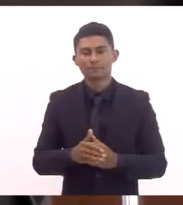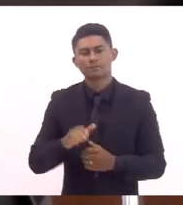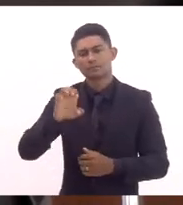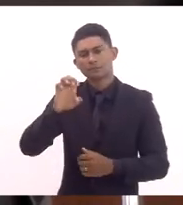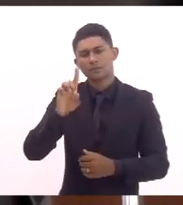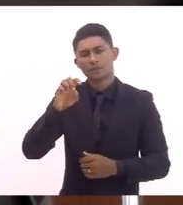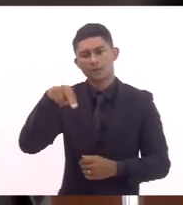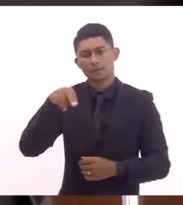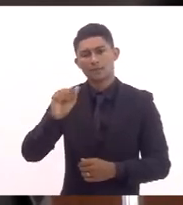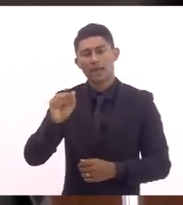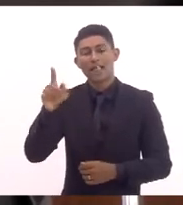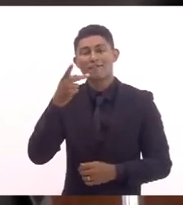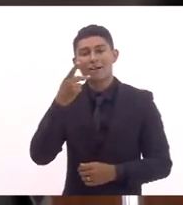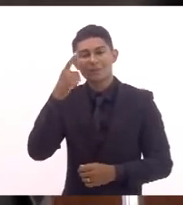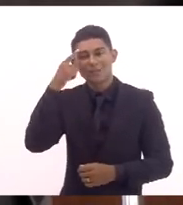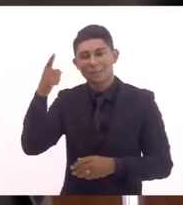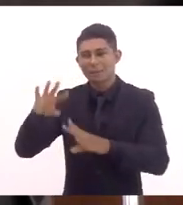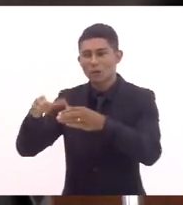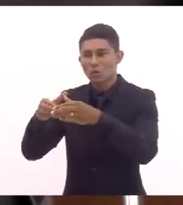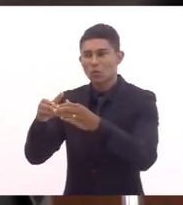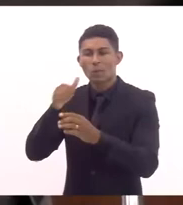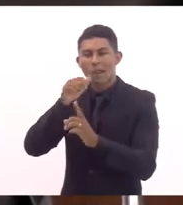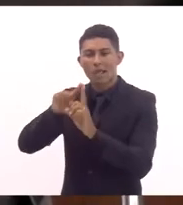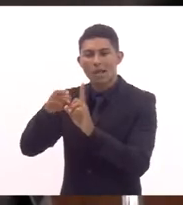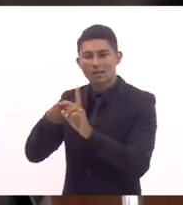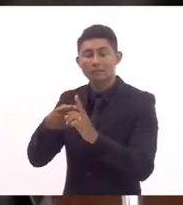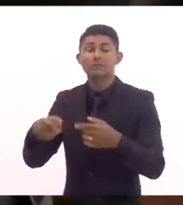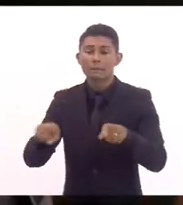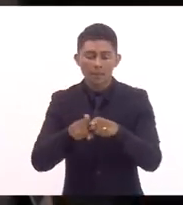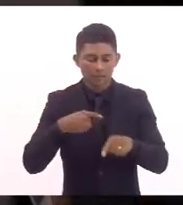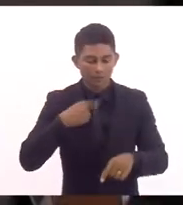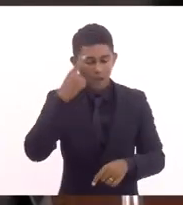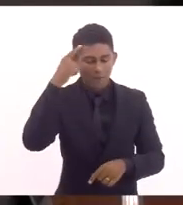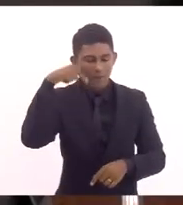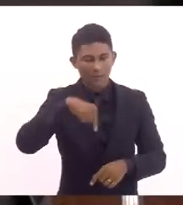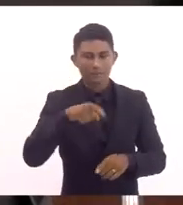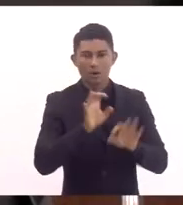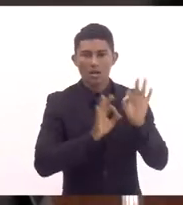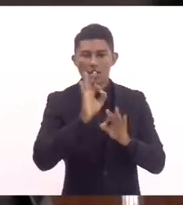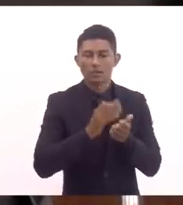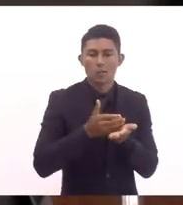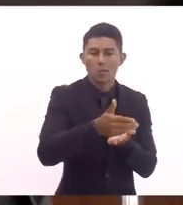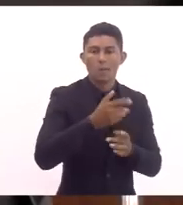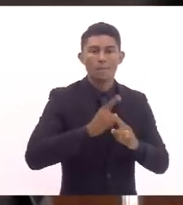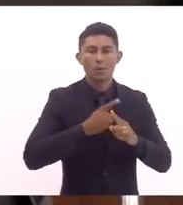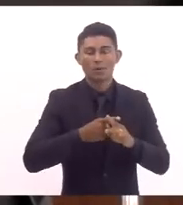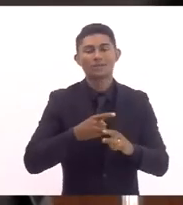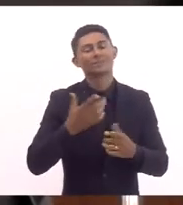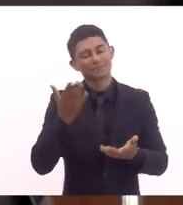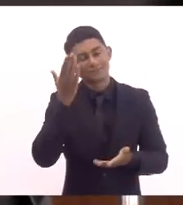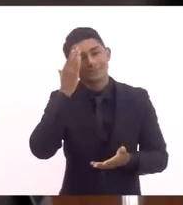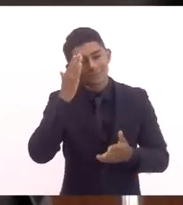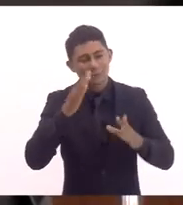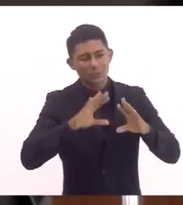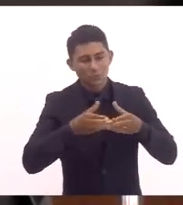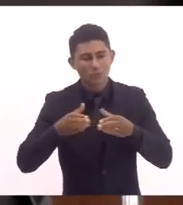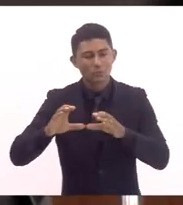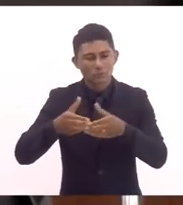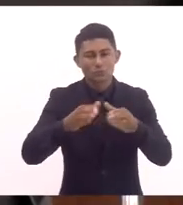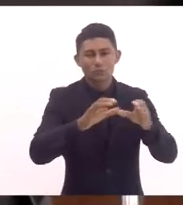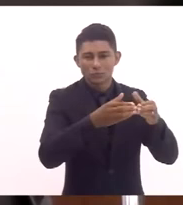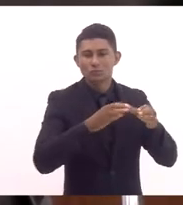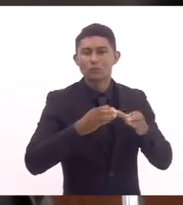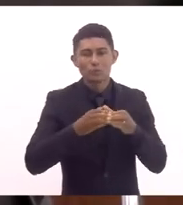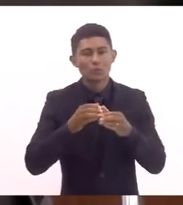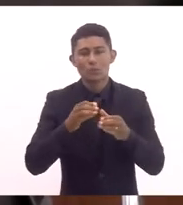Edna falou das rodas de gestante eu lembrei disso é então ele nasceu e acabou suprindo um pouco a falta das rodas de gestante presenciais fazendo